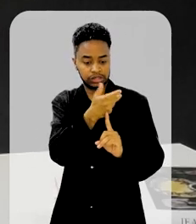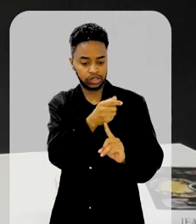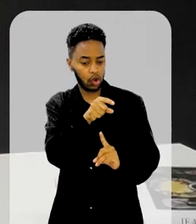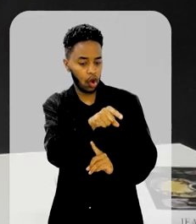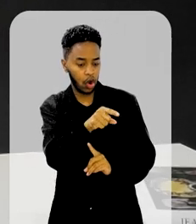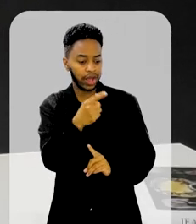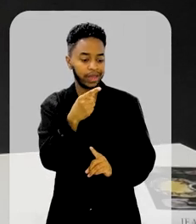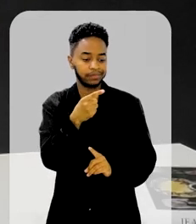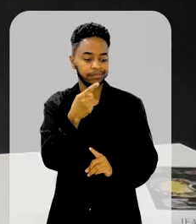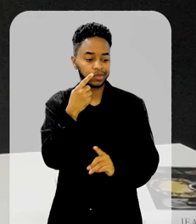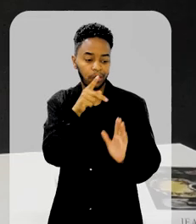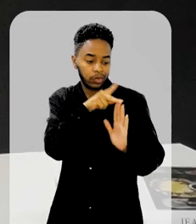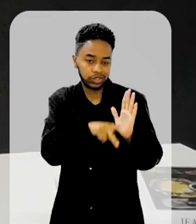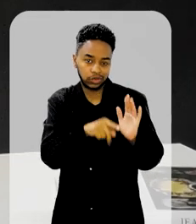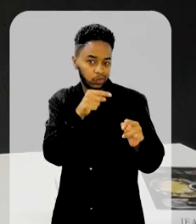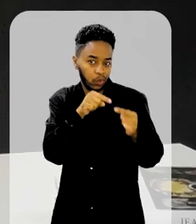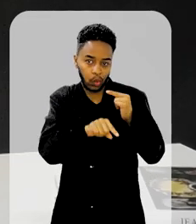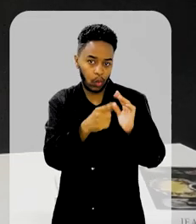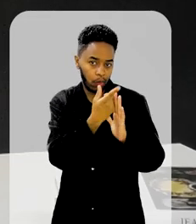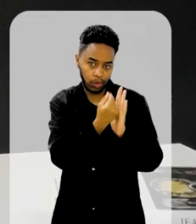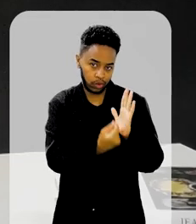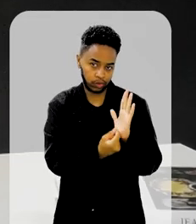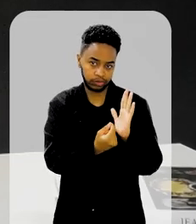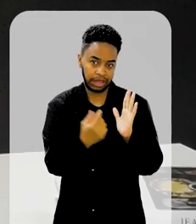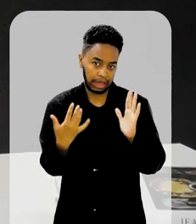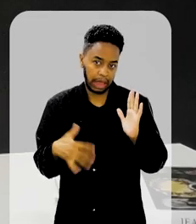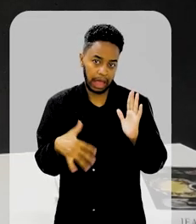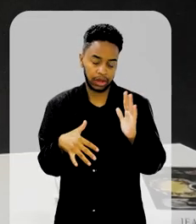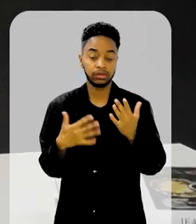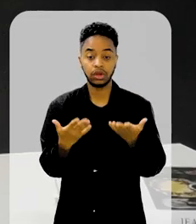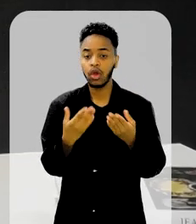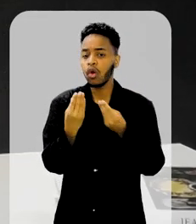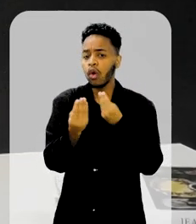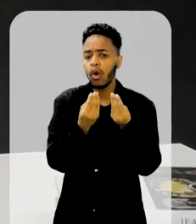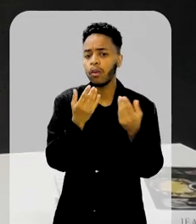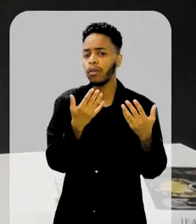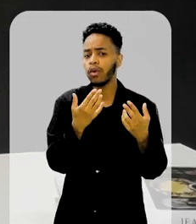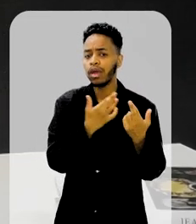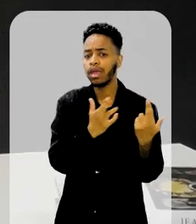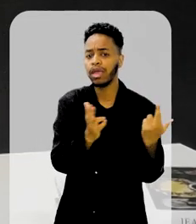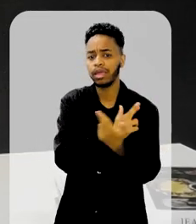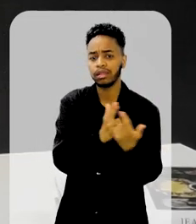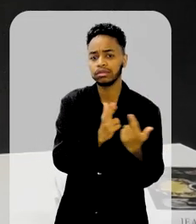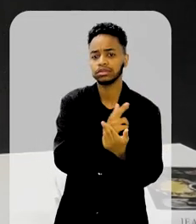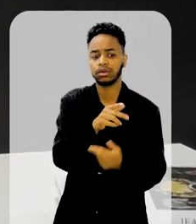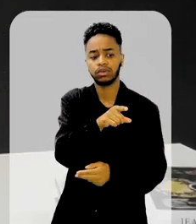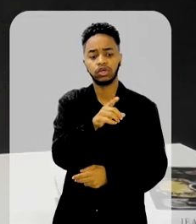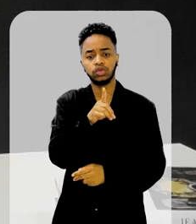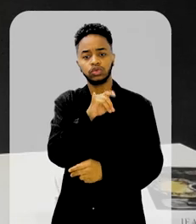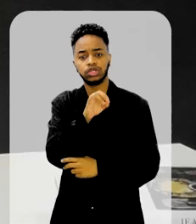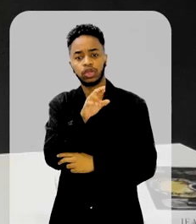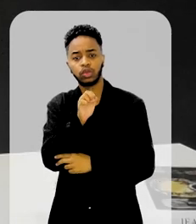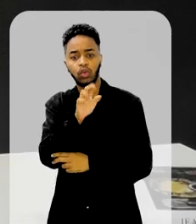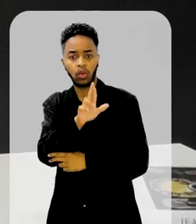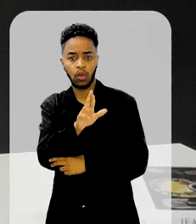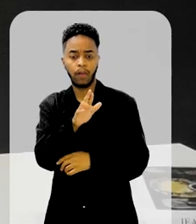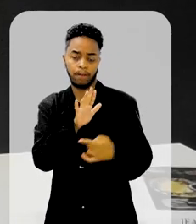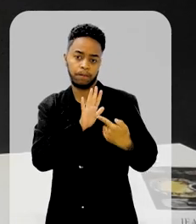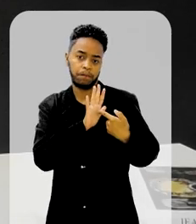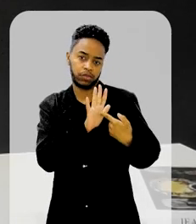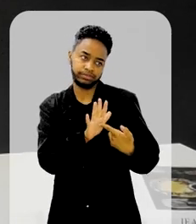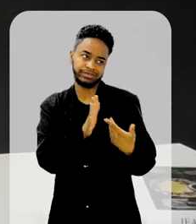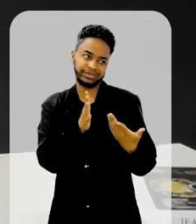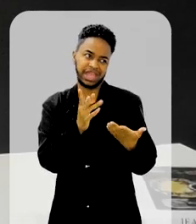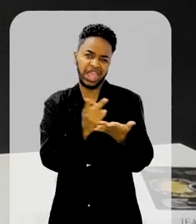Aqui não cabe dentro do orçamento da da direção como é que fica essa relação aí do do diretor aquele que aponta o